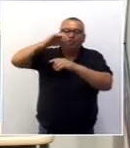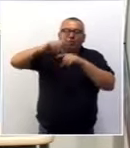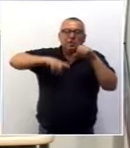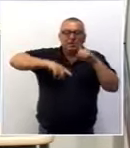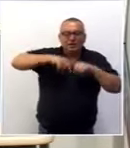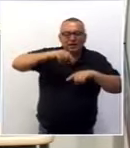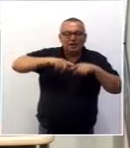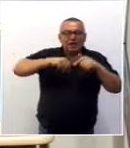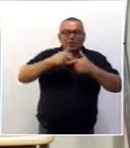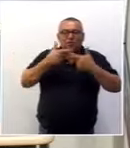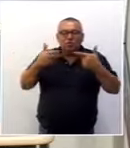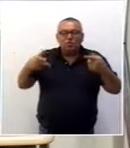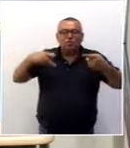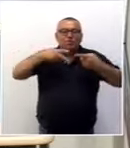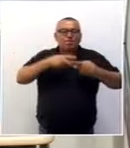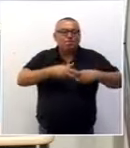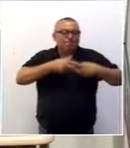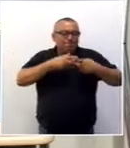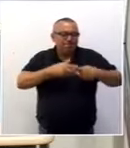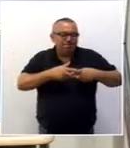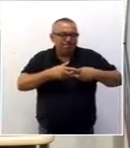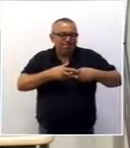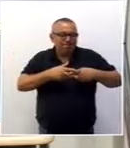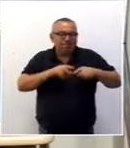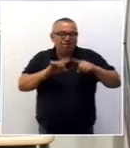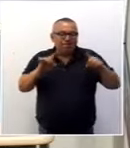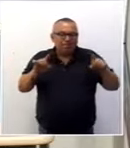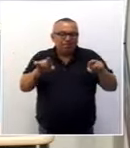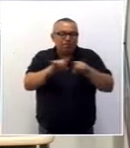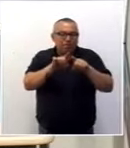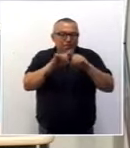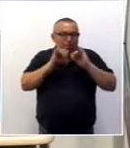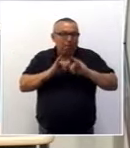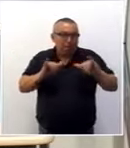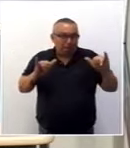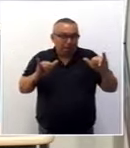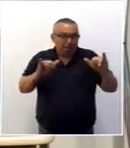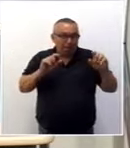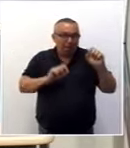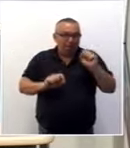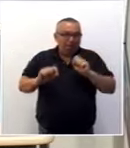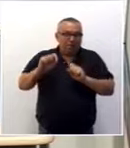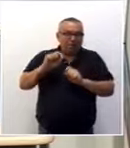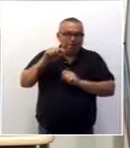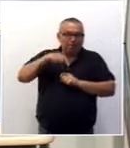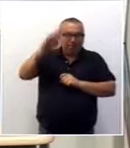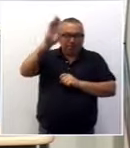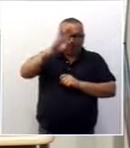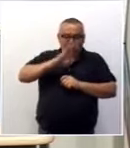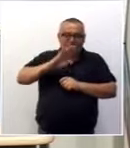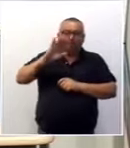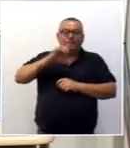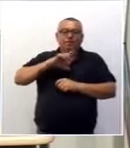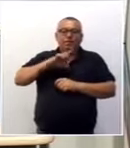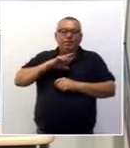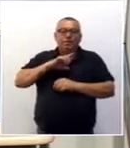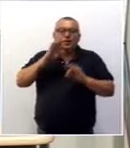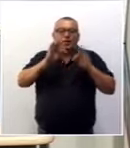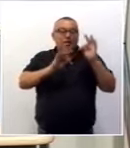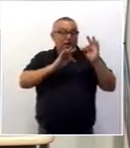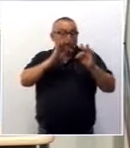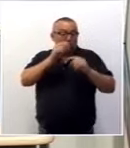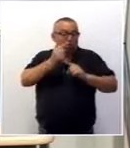né? Então, acho que a mensagem também que eu queria deixar com esse vídeo, né? Que aqui no Brasil a gente tem tecnologia de